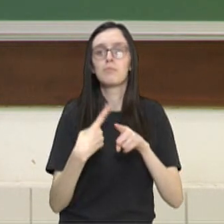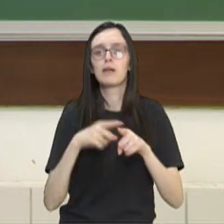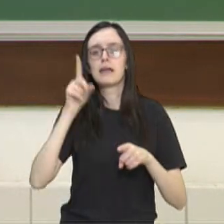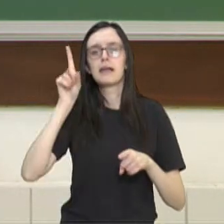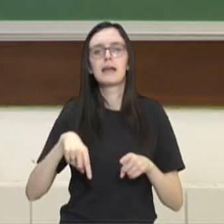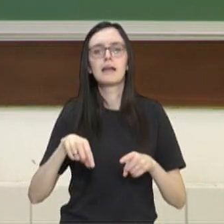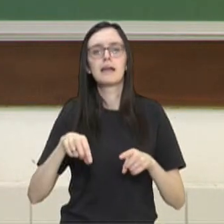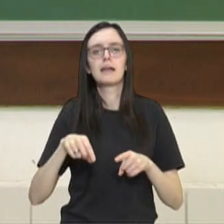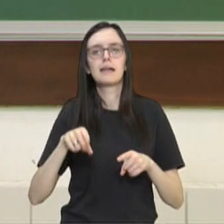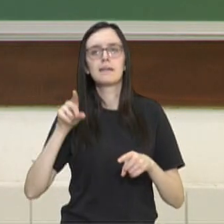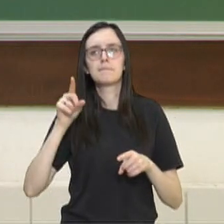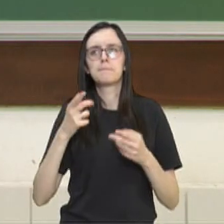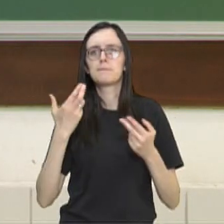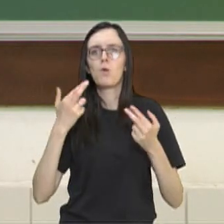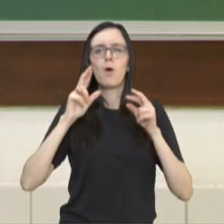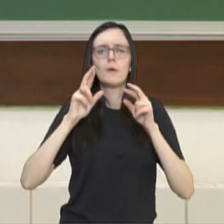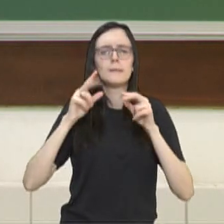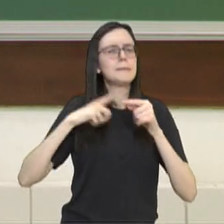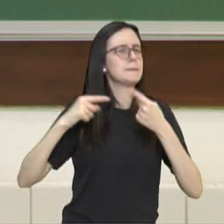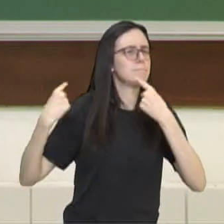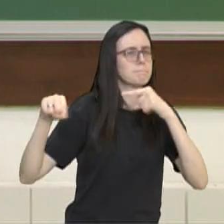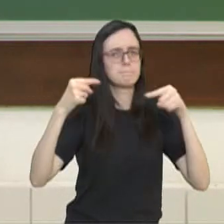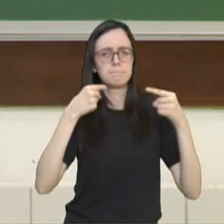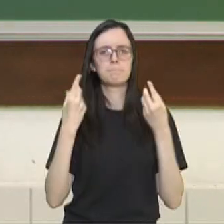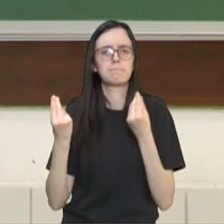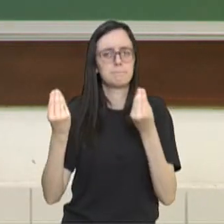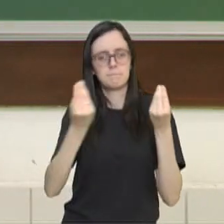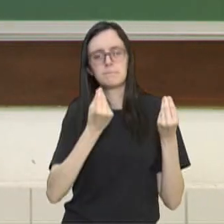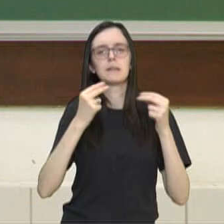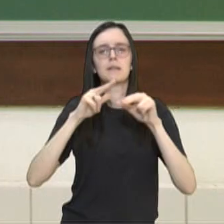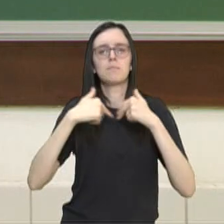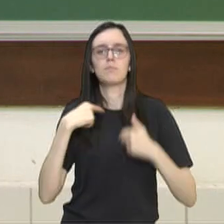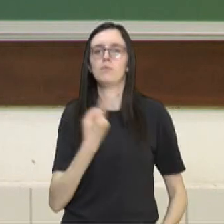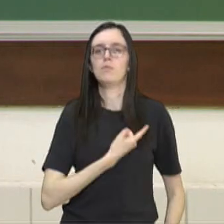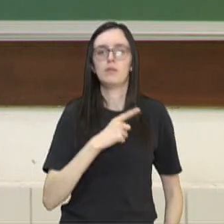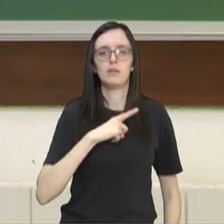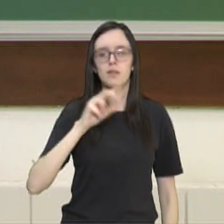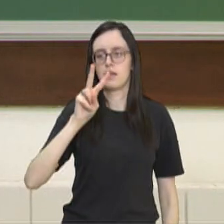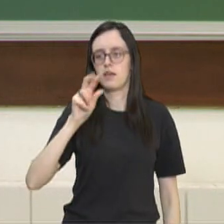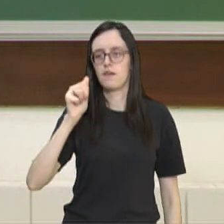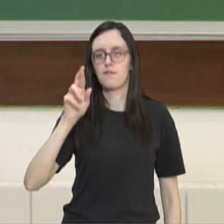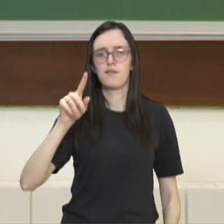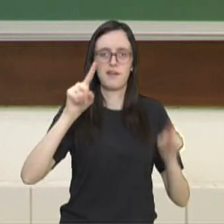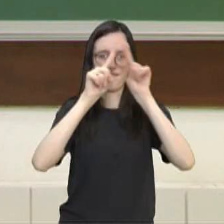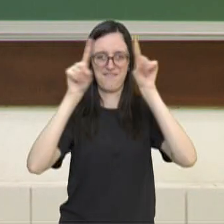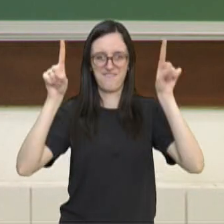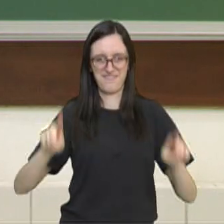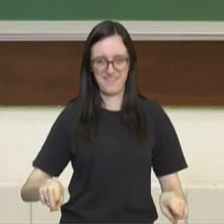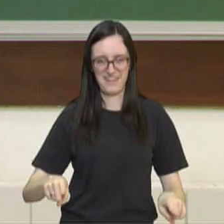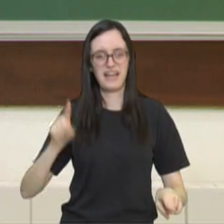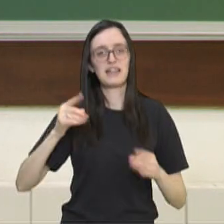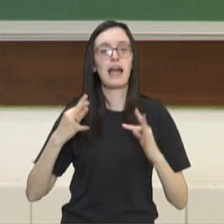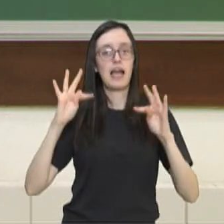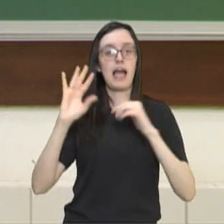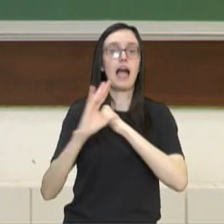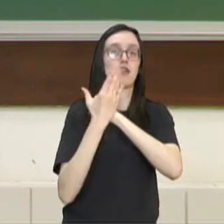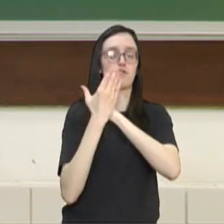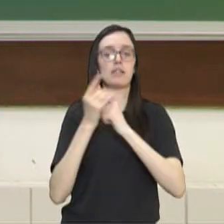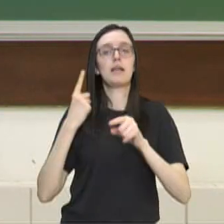E agora, que resposta será vocês encontraram para essas 3 características? Então, vamos à